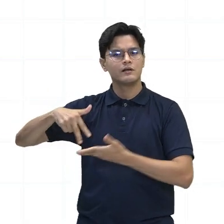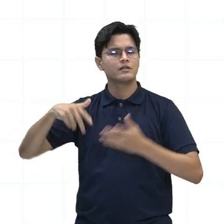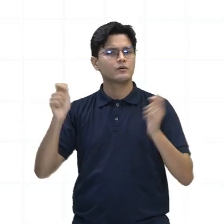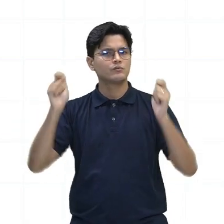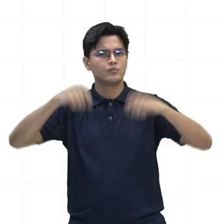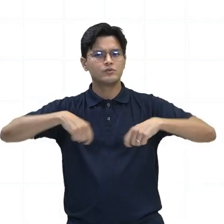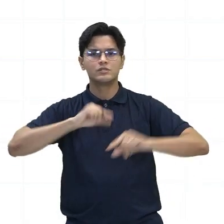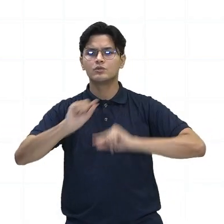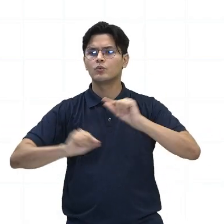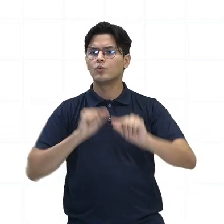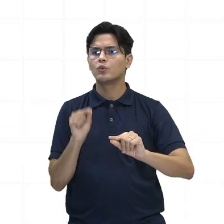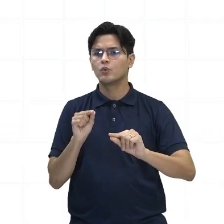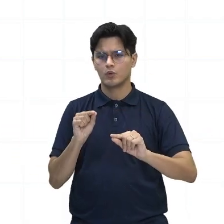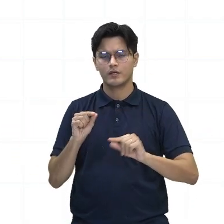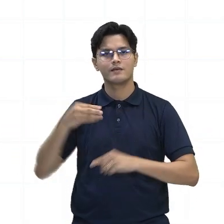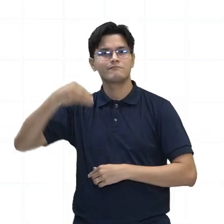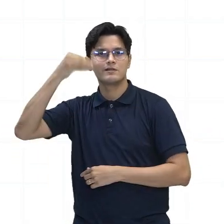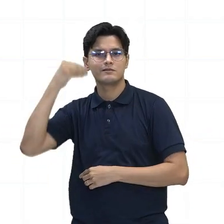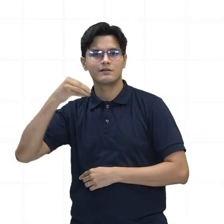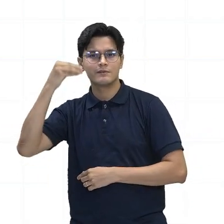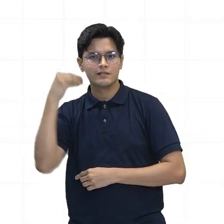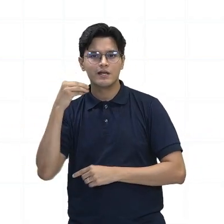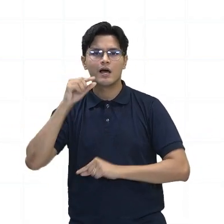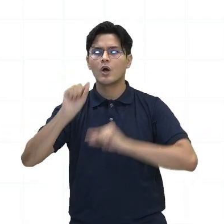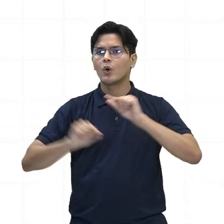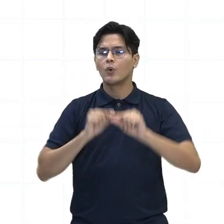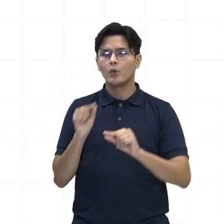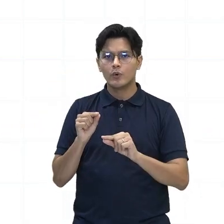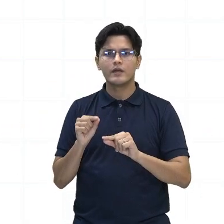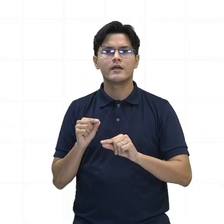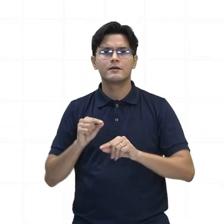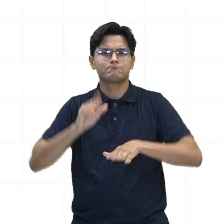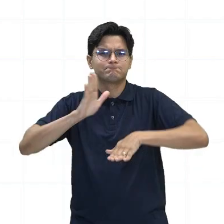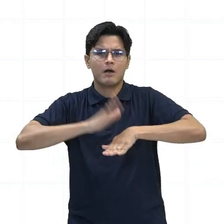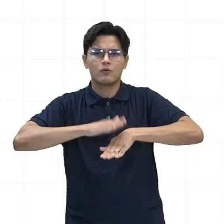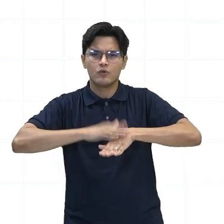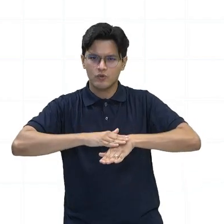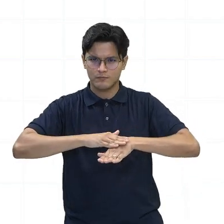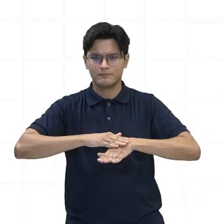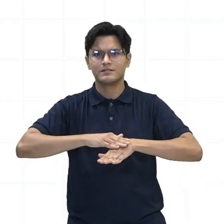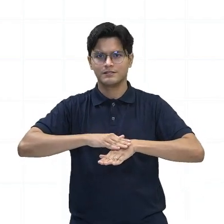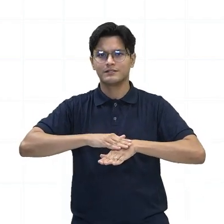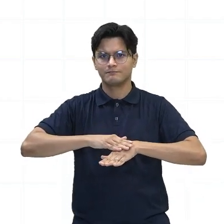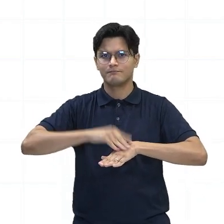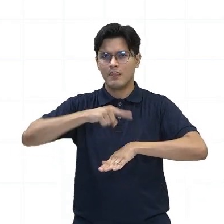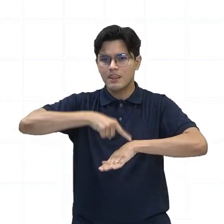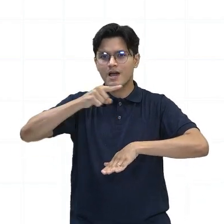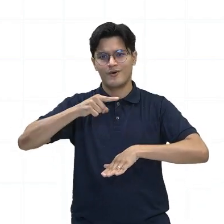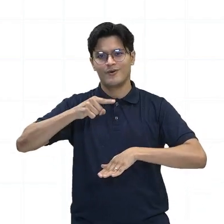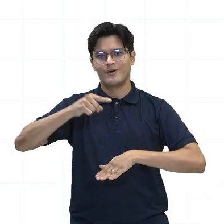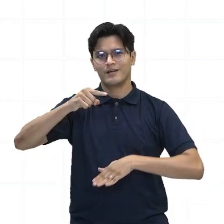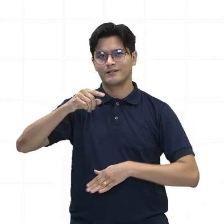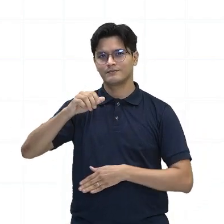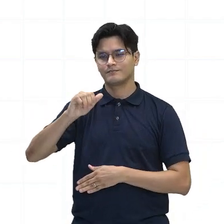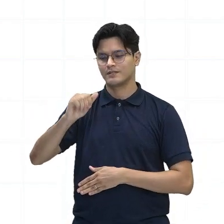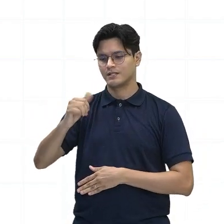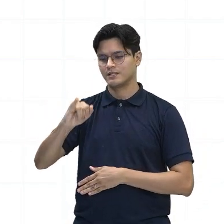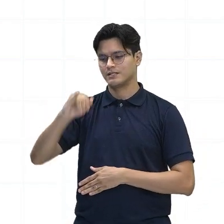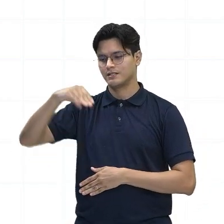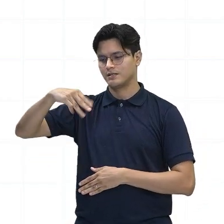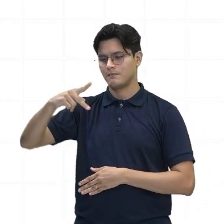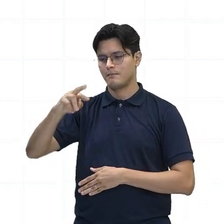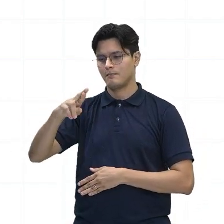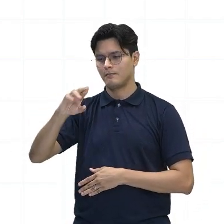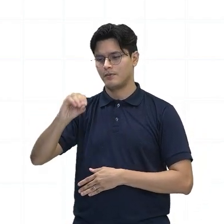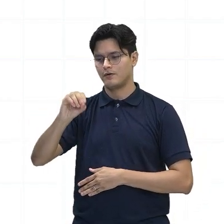experimentar a questão da improvisação, desde que a gente saiba os movimentos de cada um dos estilos,